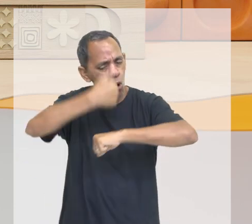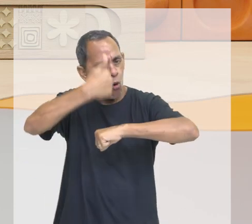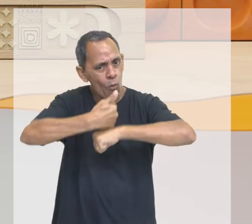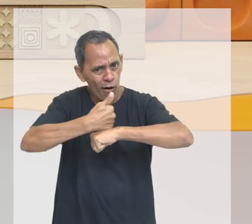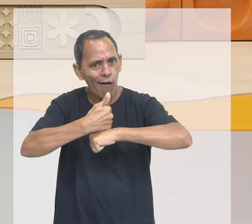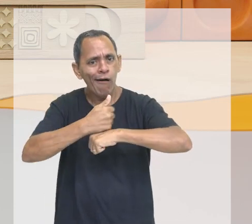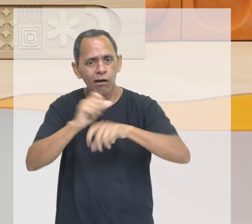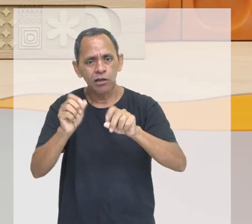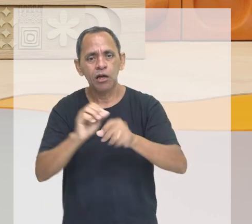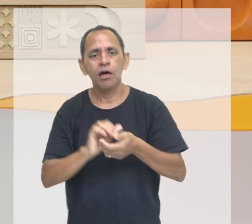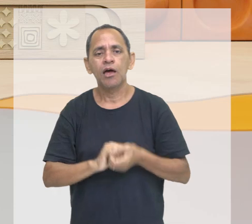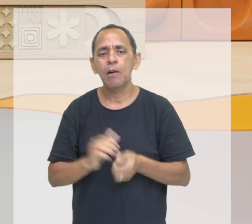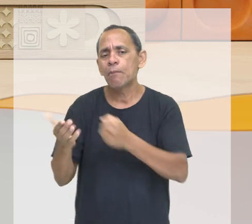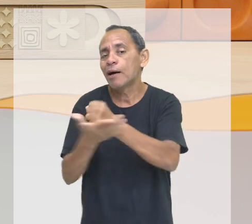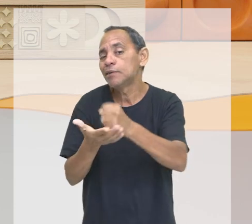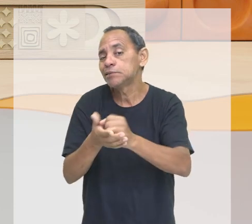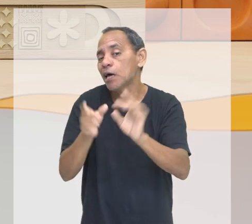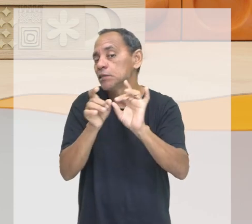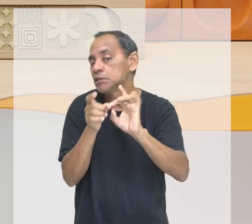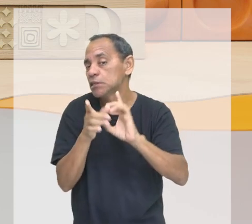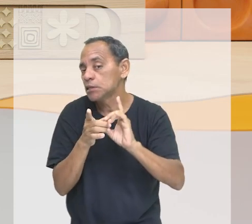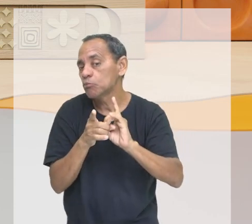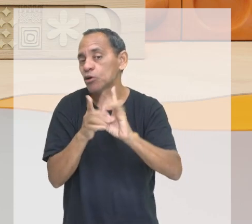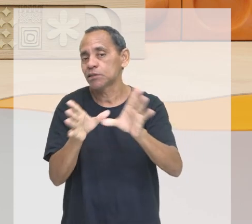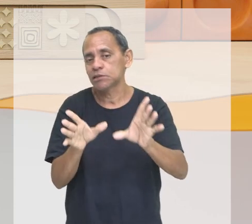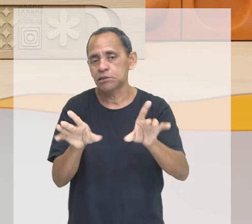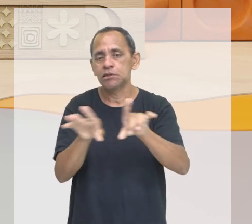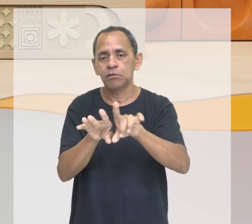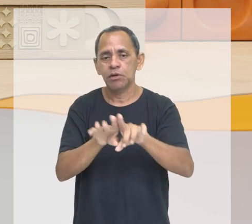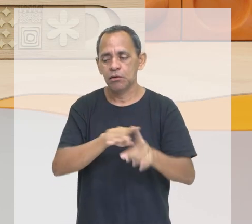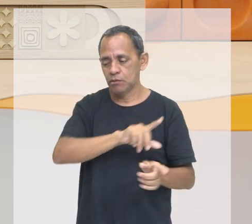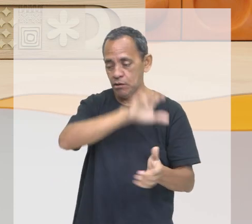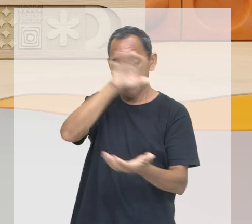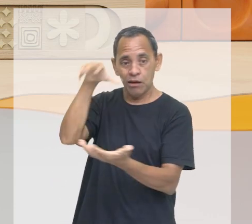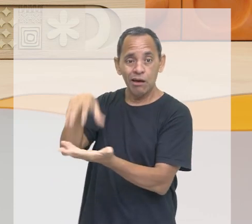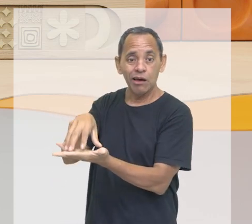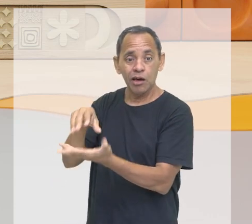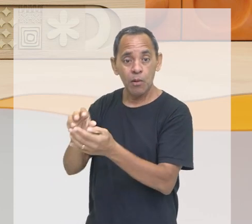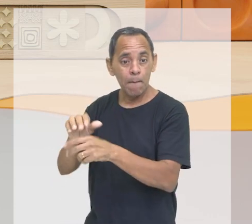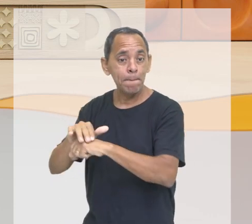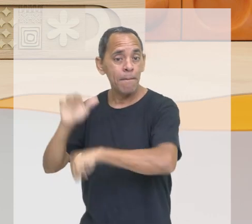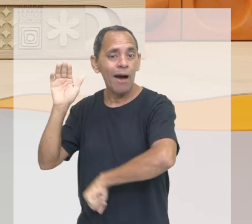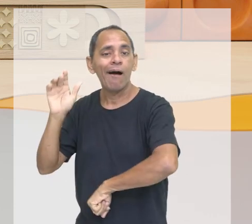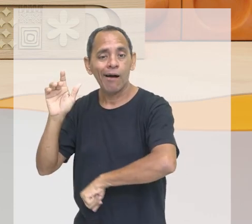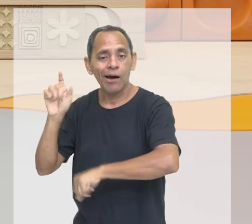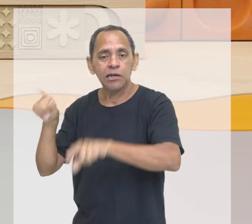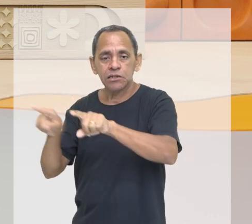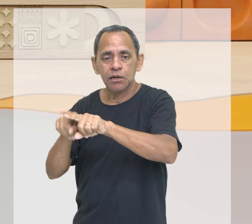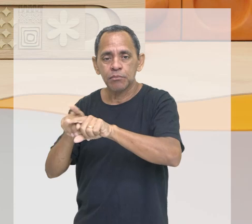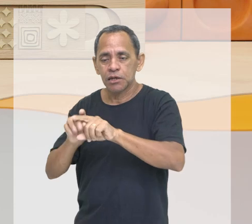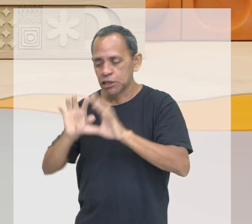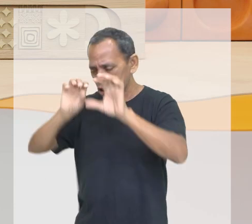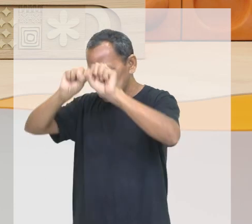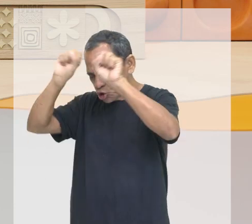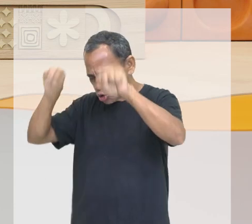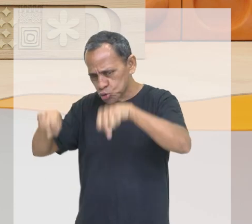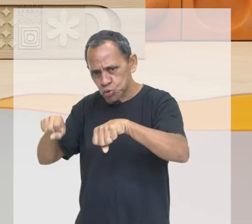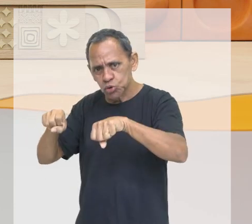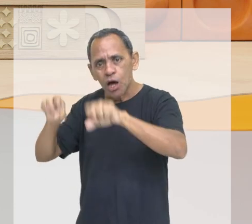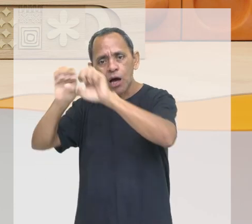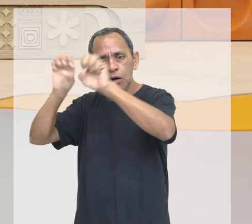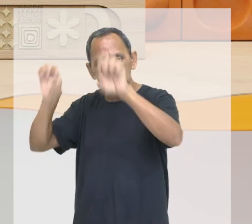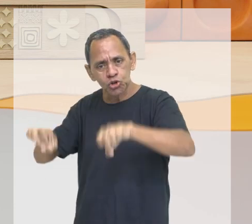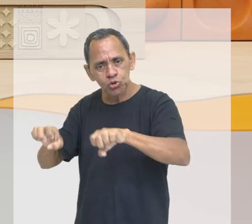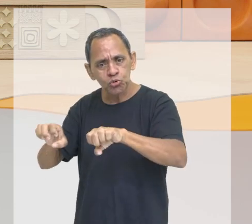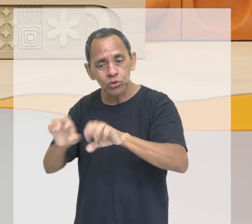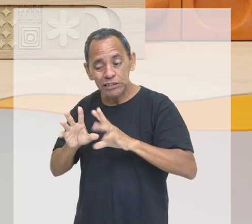na democracia. Já os bolcheviques pensavam diferente. Segundo eles, toda a estrutura do Estado, que é